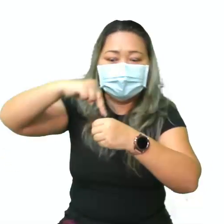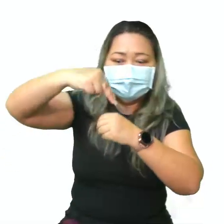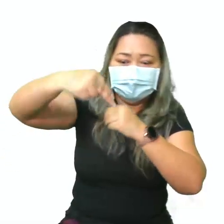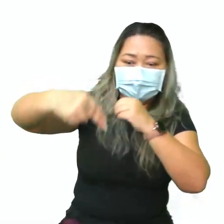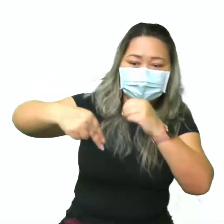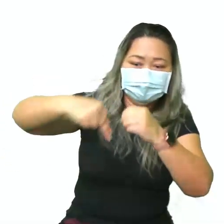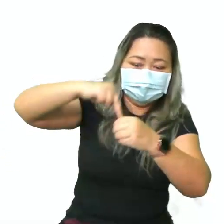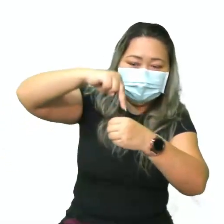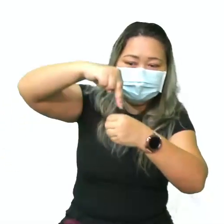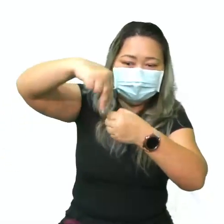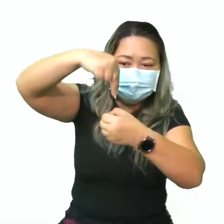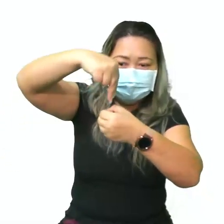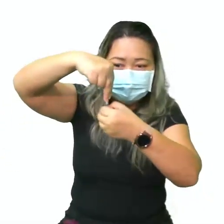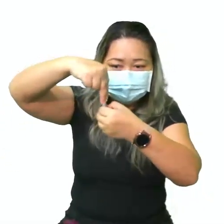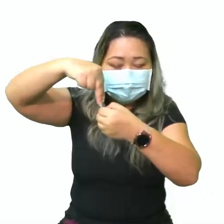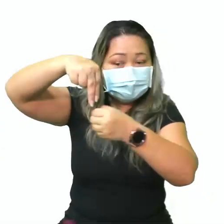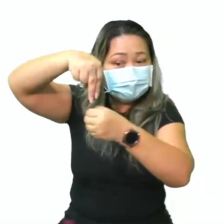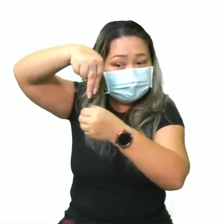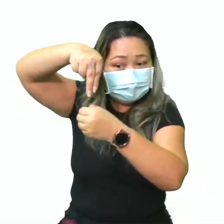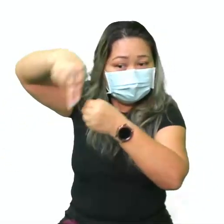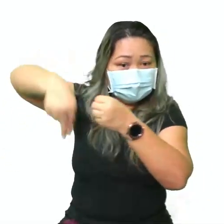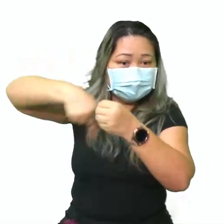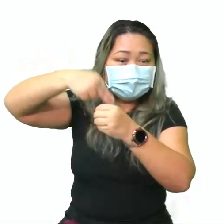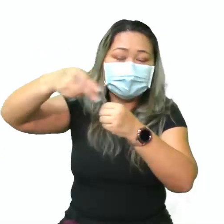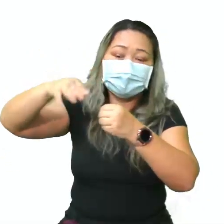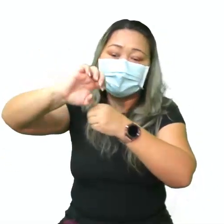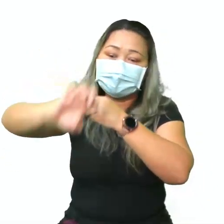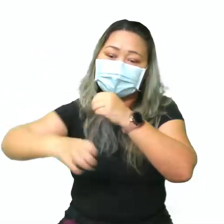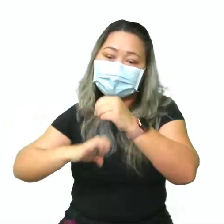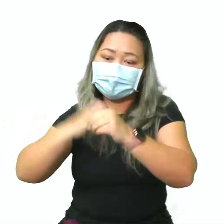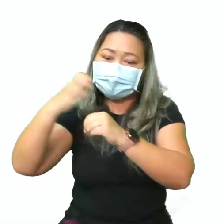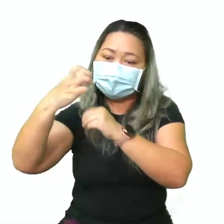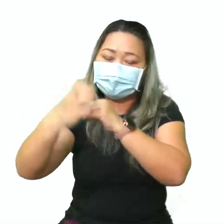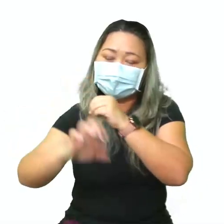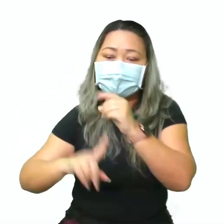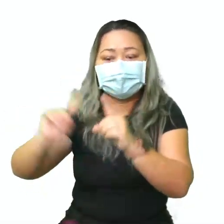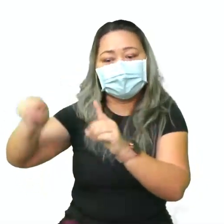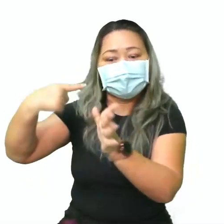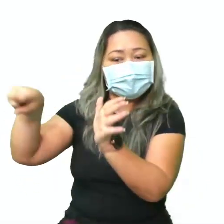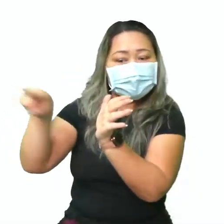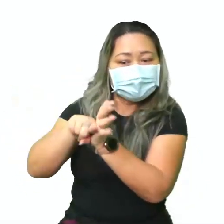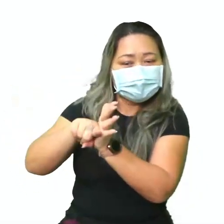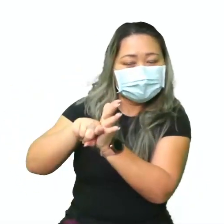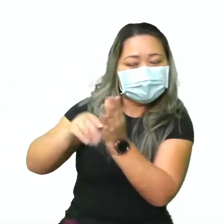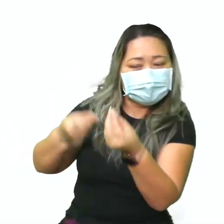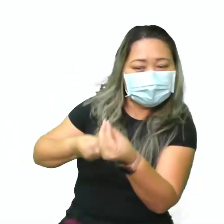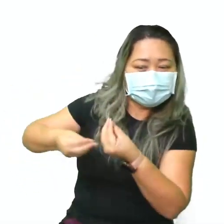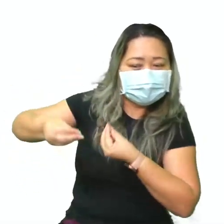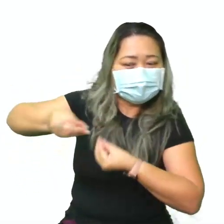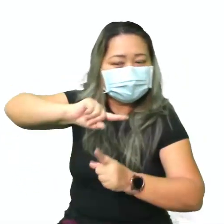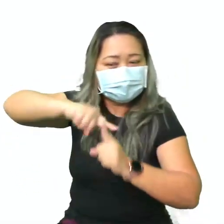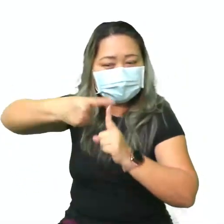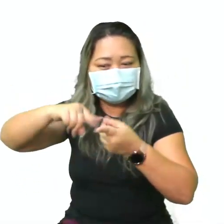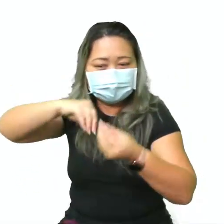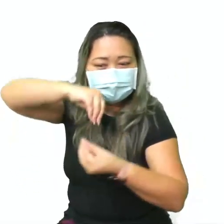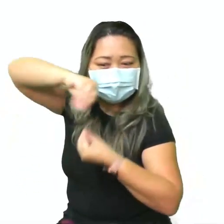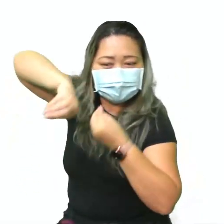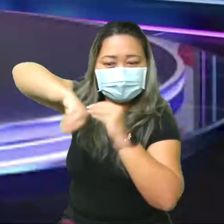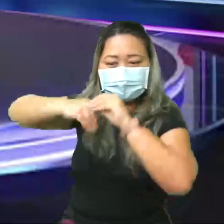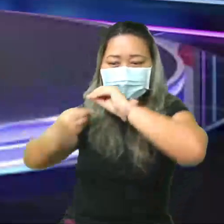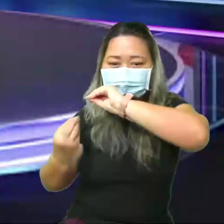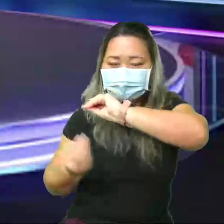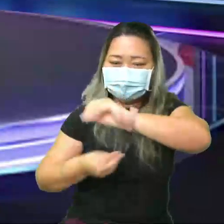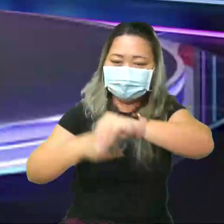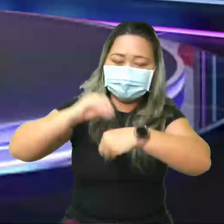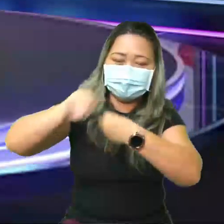tem que estar no trilho. Se descarrilhar ali, já foi. Deu ruim, tá bom? Então, vamos lá. Pensa bem aí